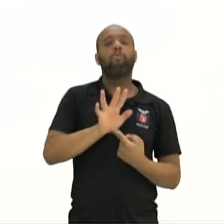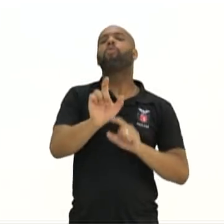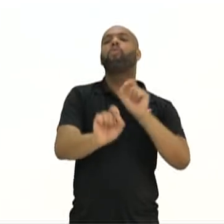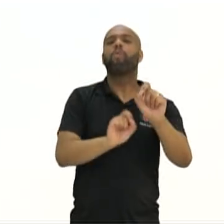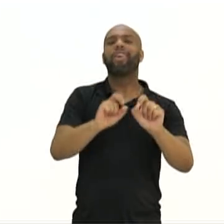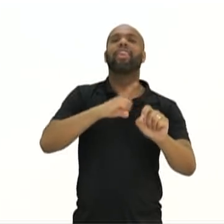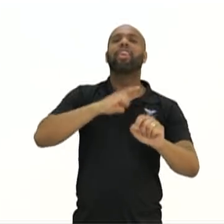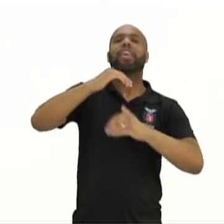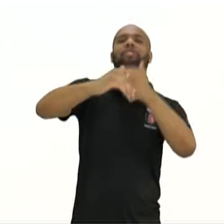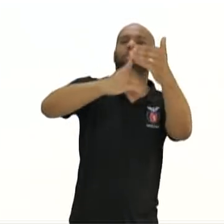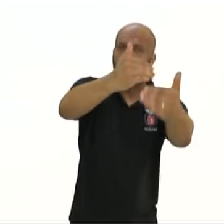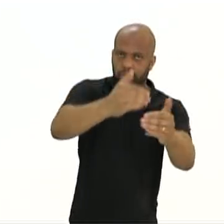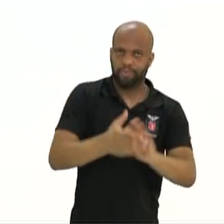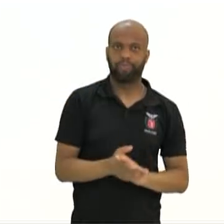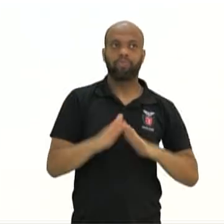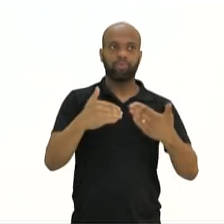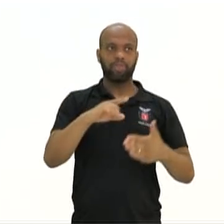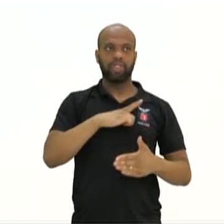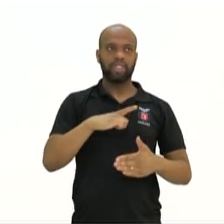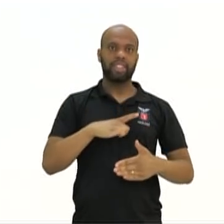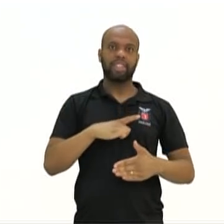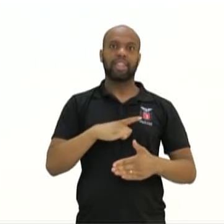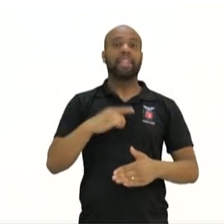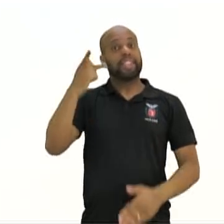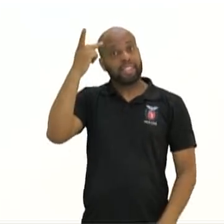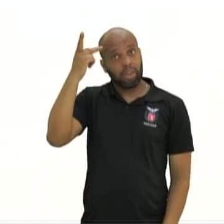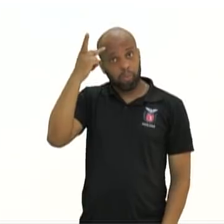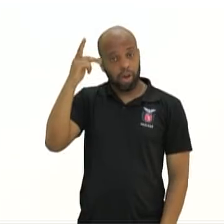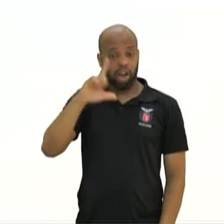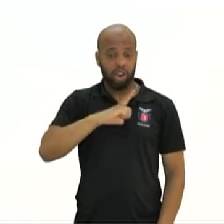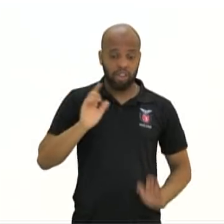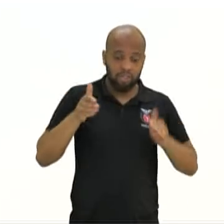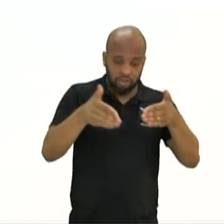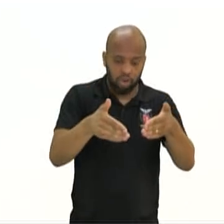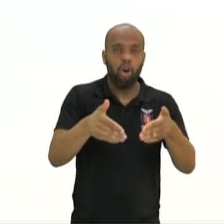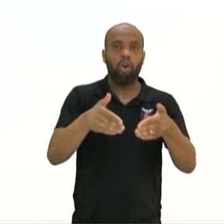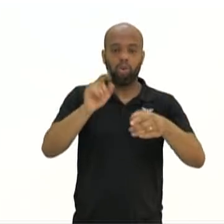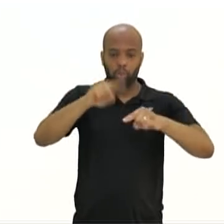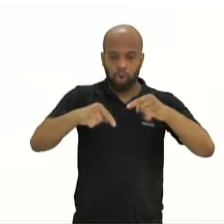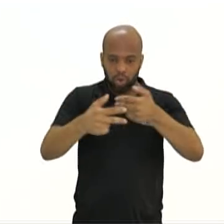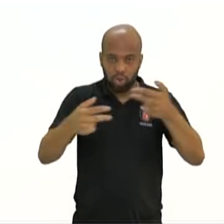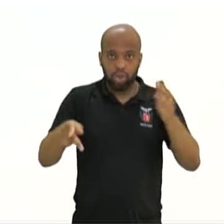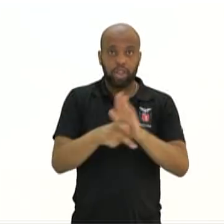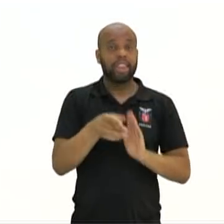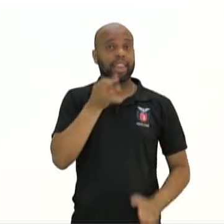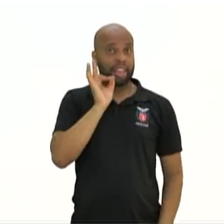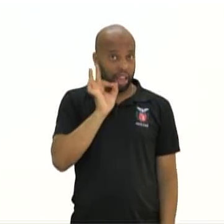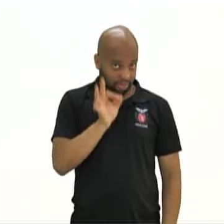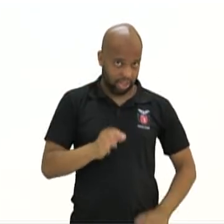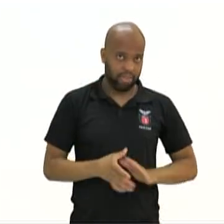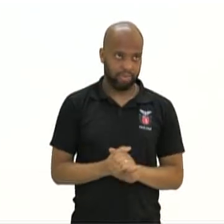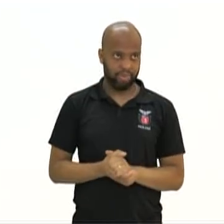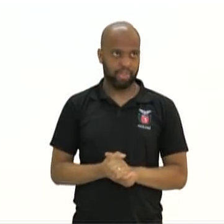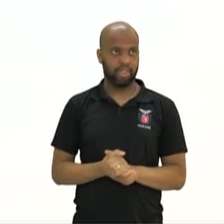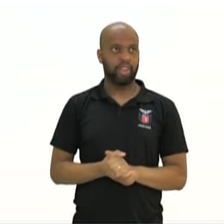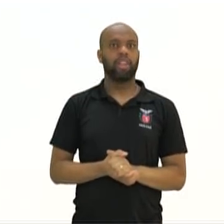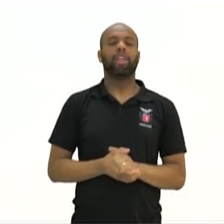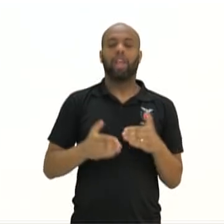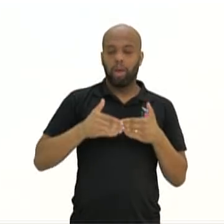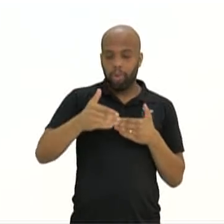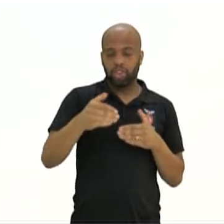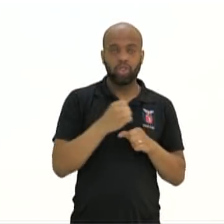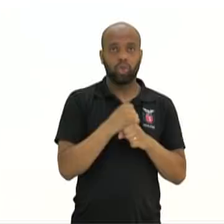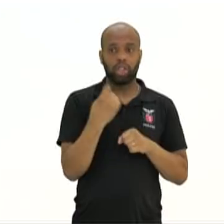a evolução, então, estado de São Paulo como foco produtor do café, dentro desse ponto de vista, a partir